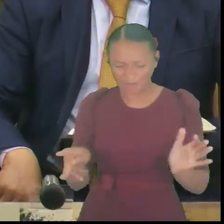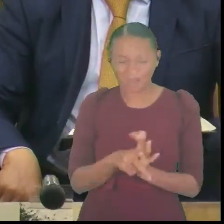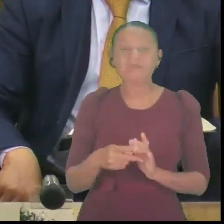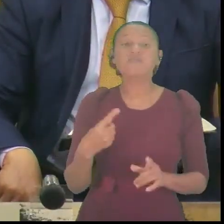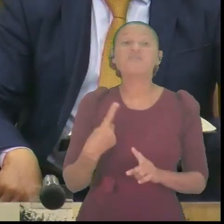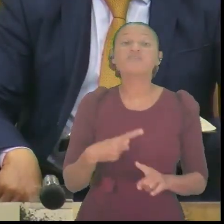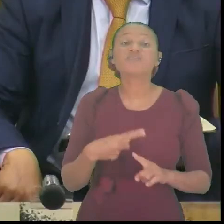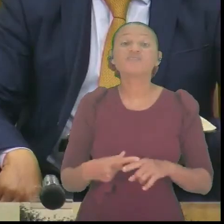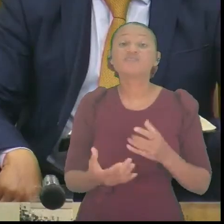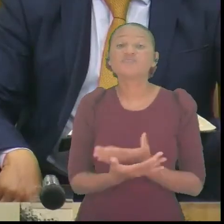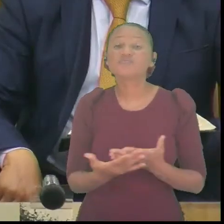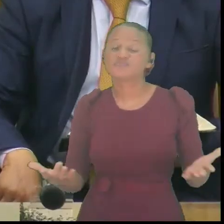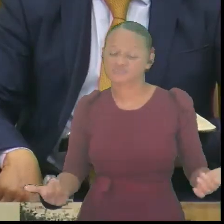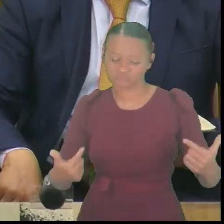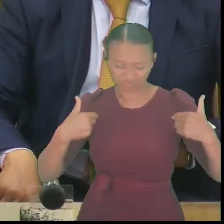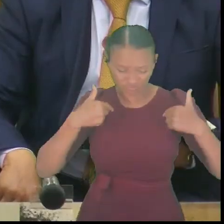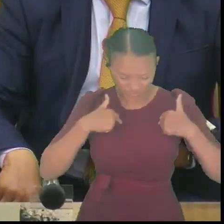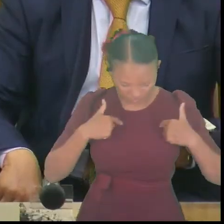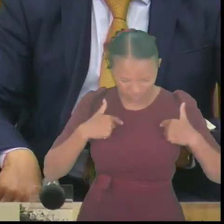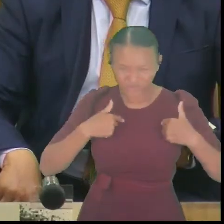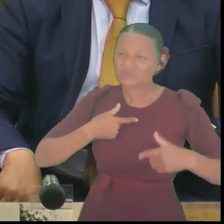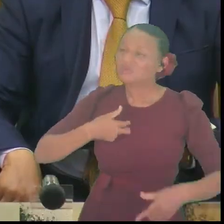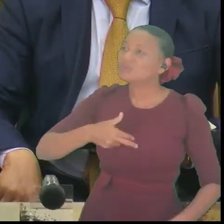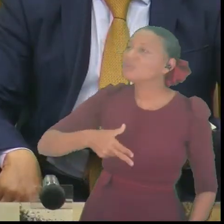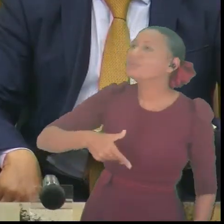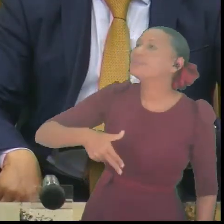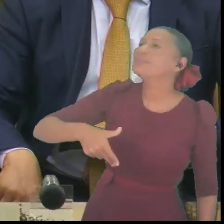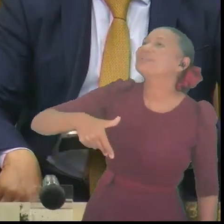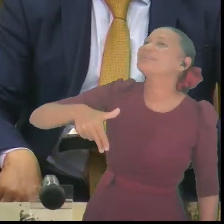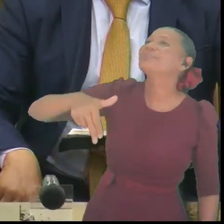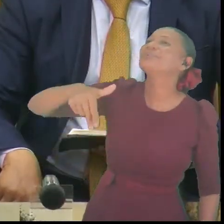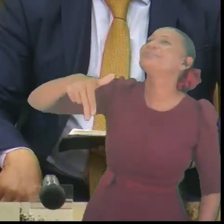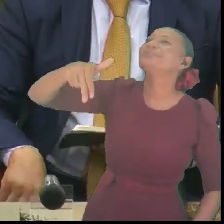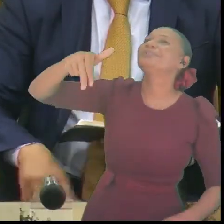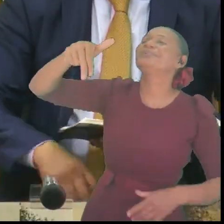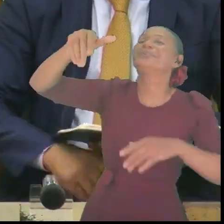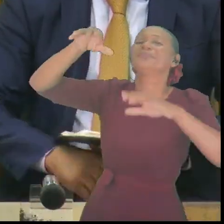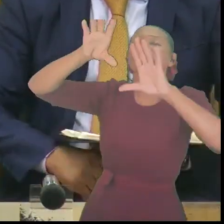Por quê? Porque eu estou indo para o céu.